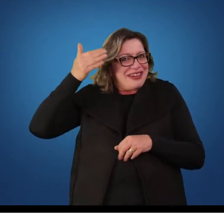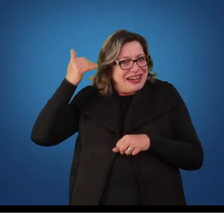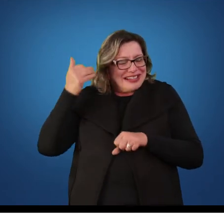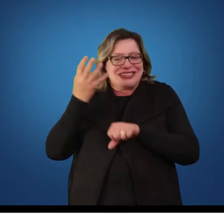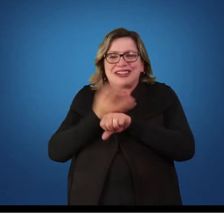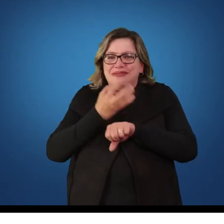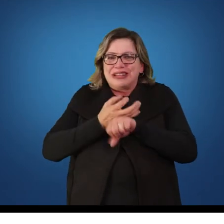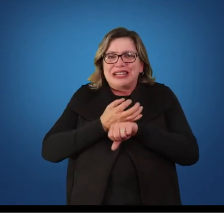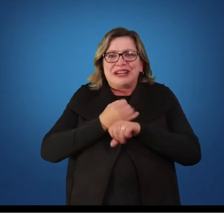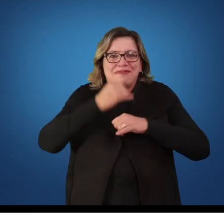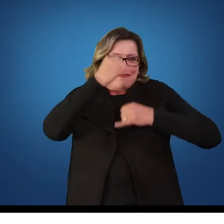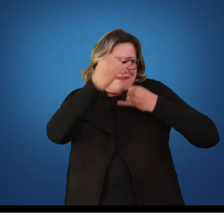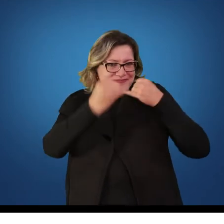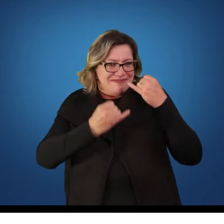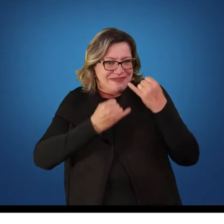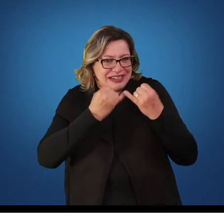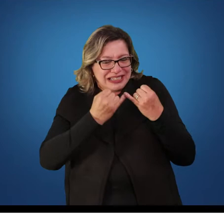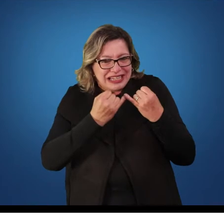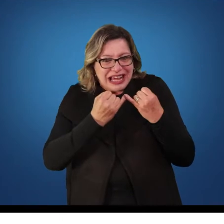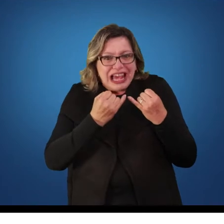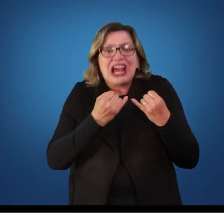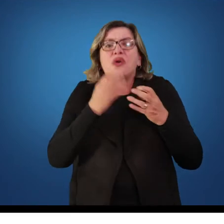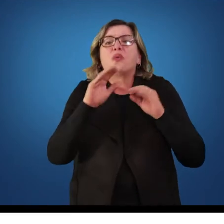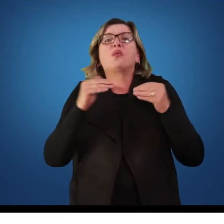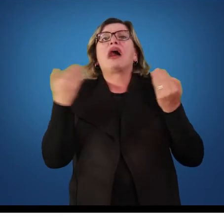quando acaba a brincadeira